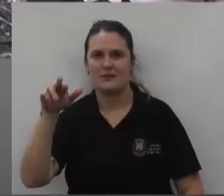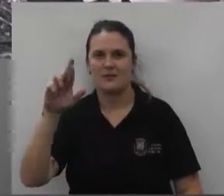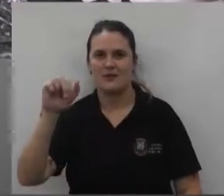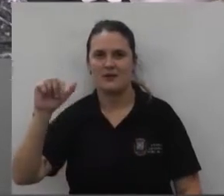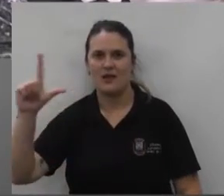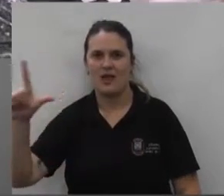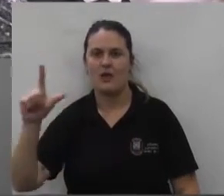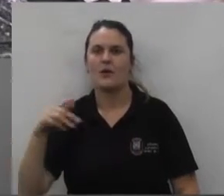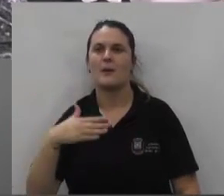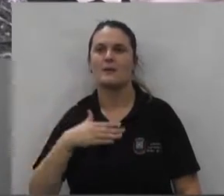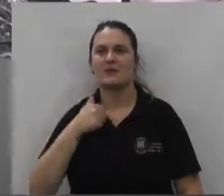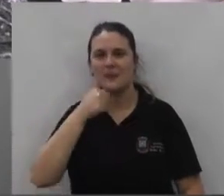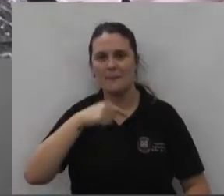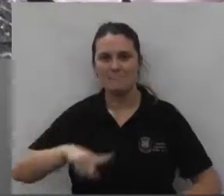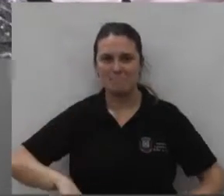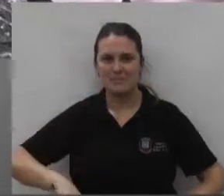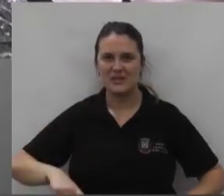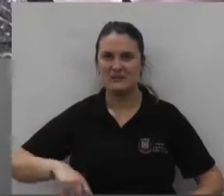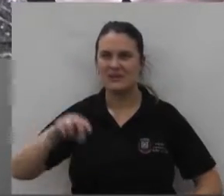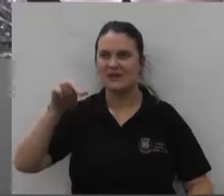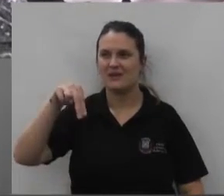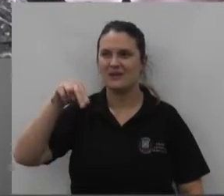prima Neuza, que é sogra do...